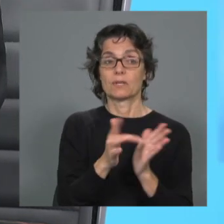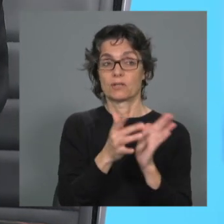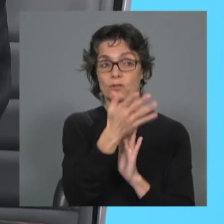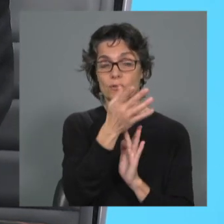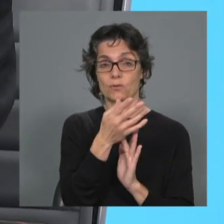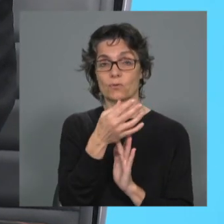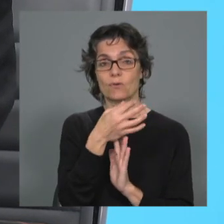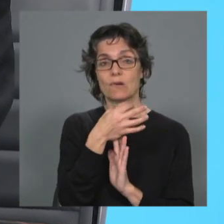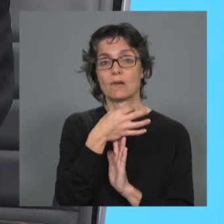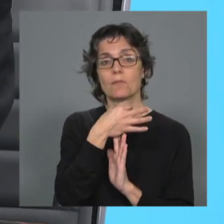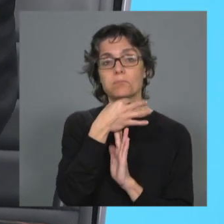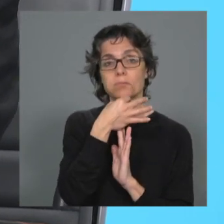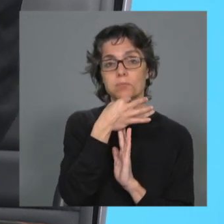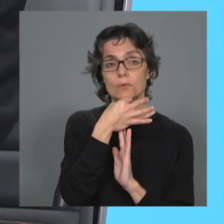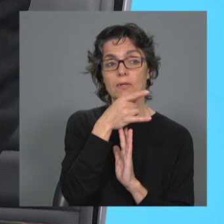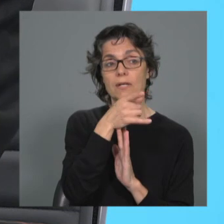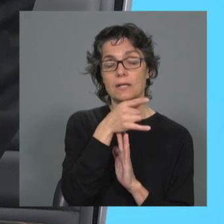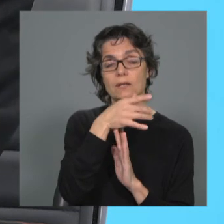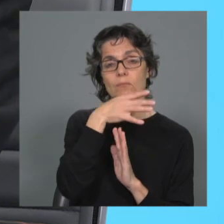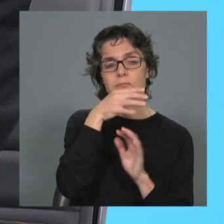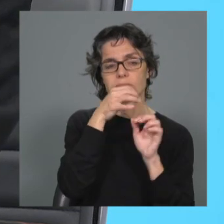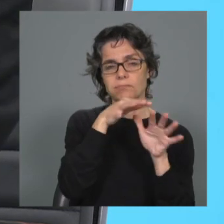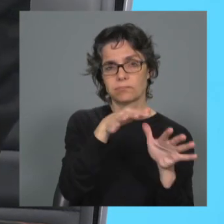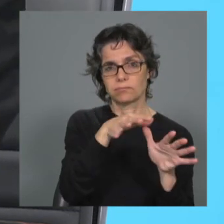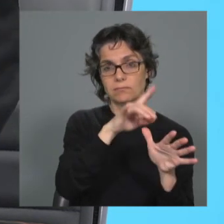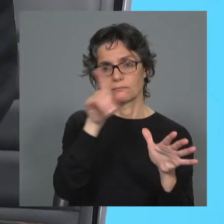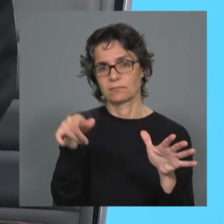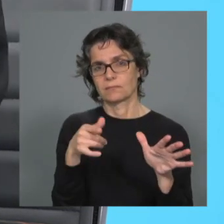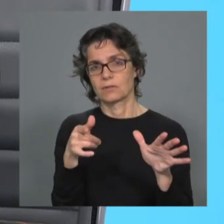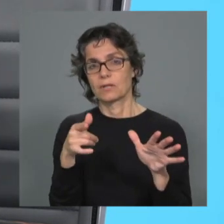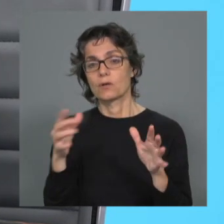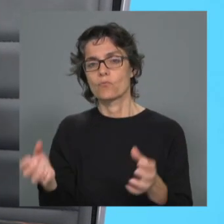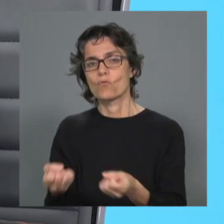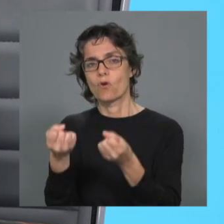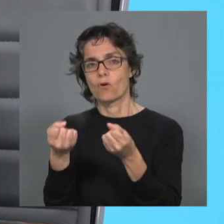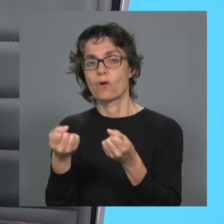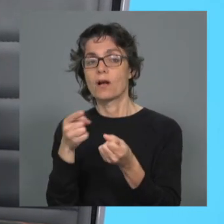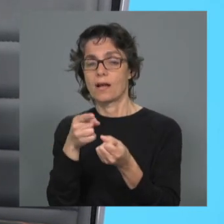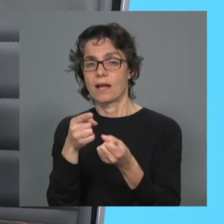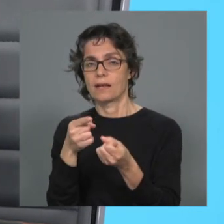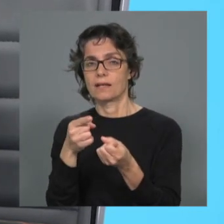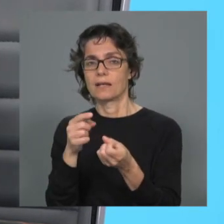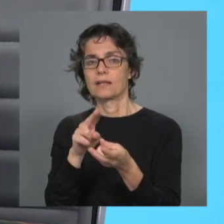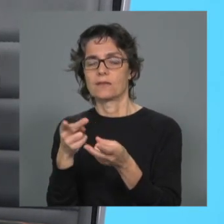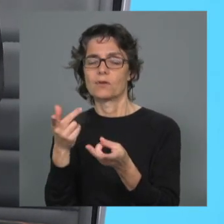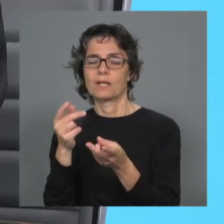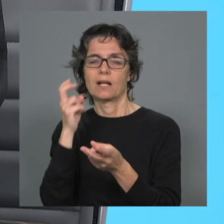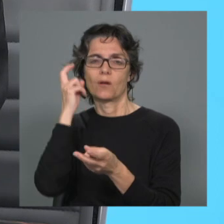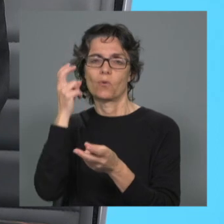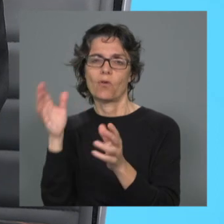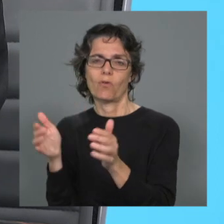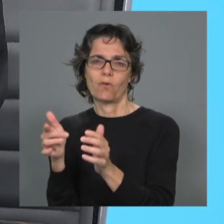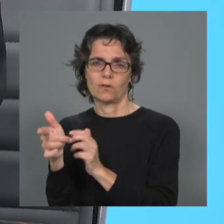é pastor. Enquanto ele é Salvador, ele é cordeiro, é o cordeiro imolado, mas também é